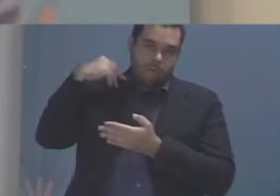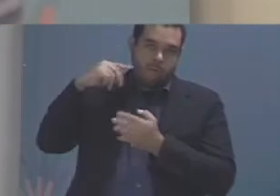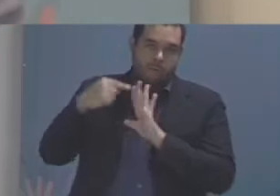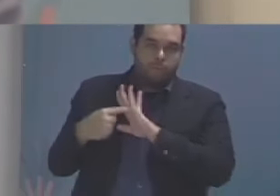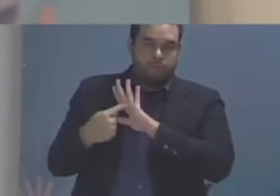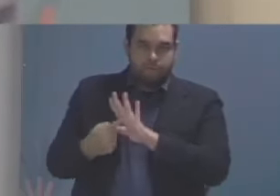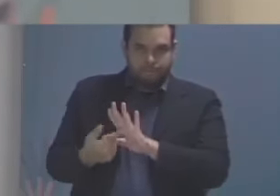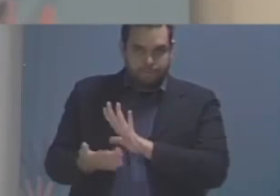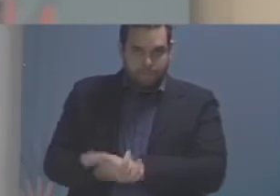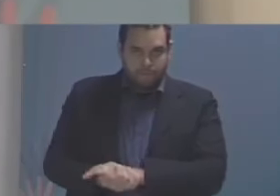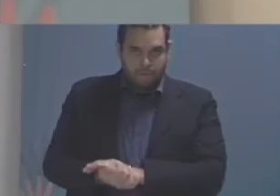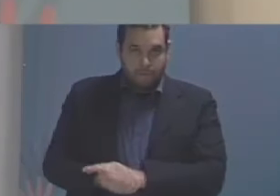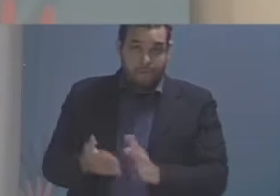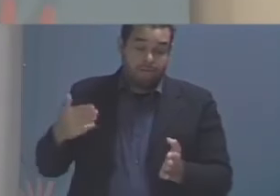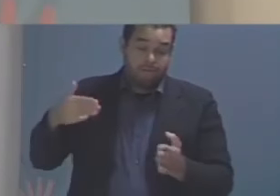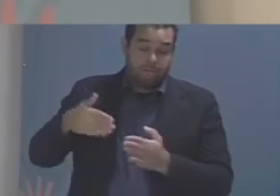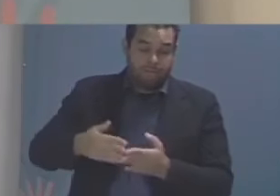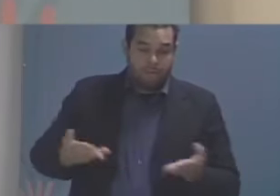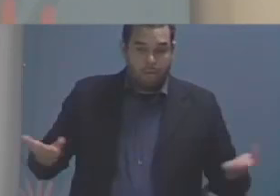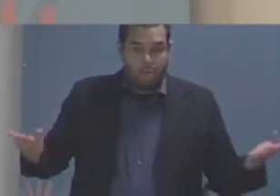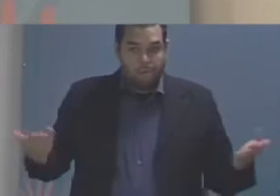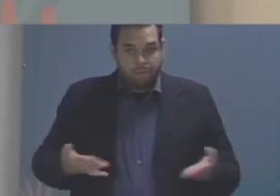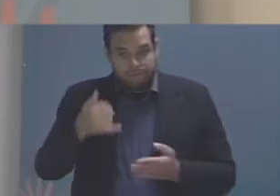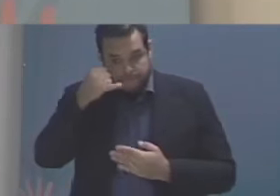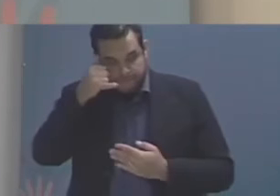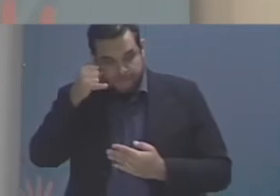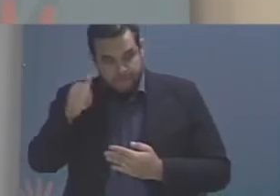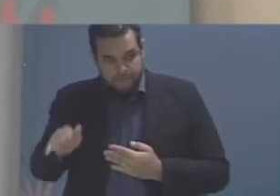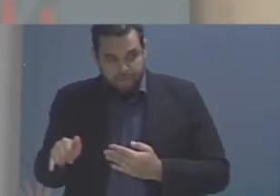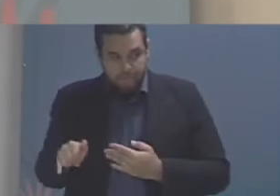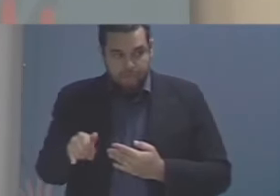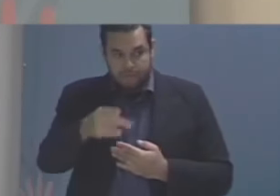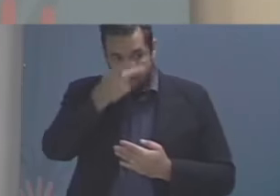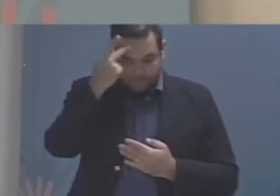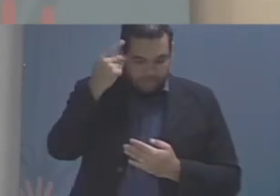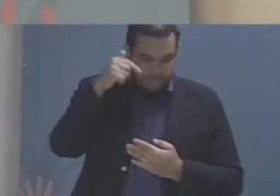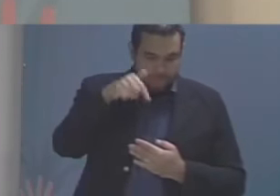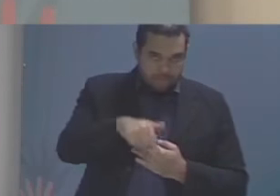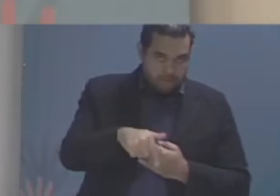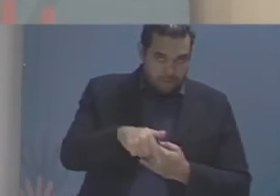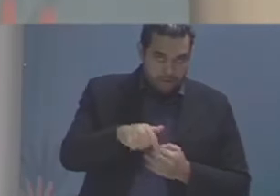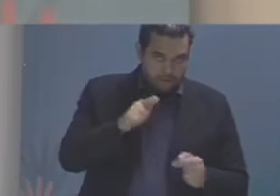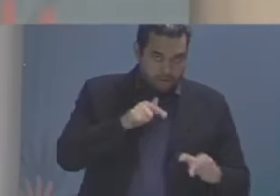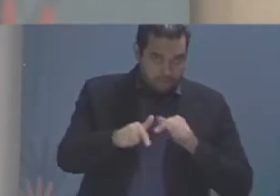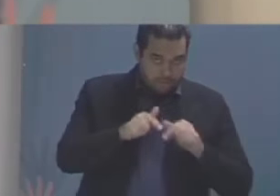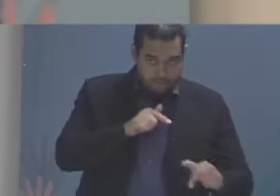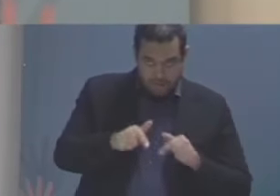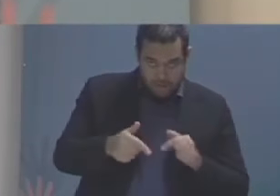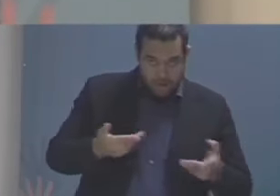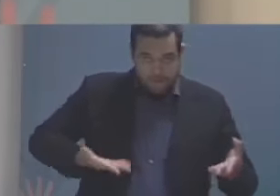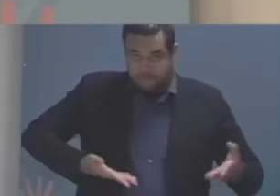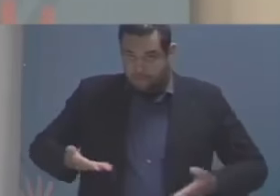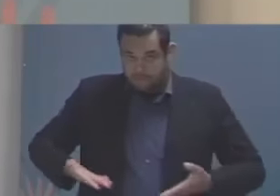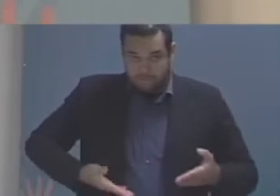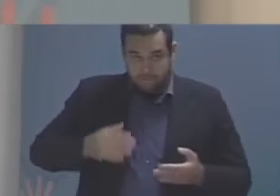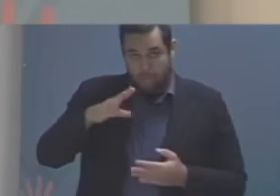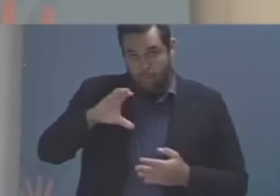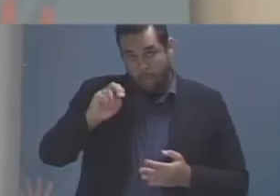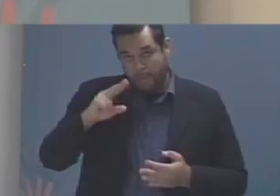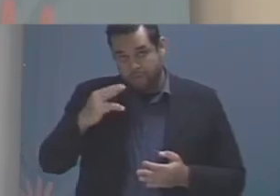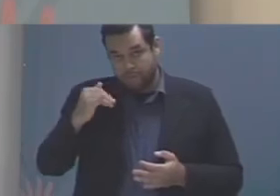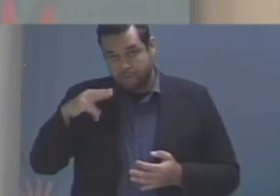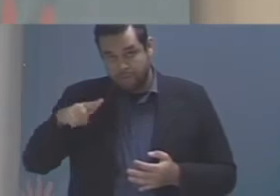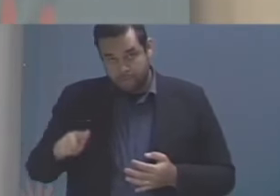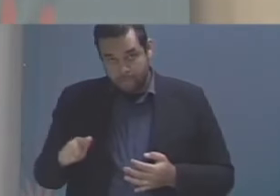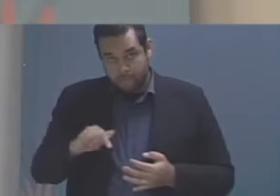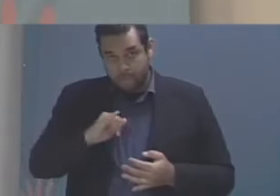expõe para ele. A partir do momento que nós detectamos que tem profissionais exercendo esse tipo de atividade, essa carreira de coaching, se